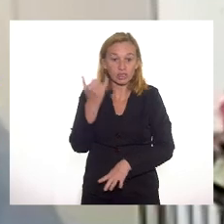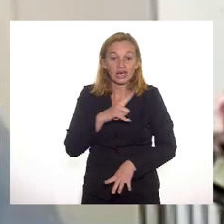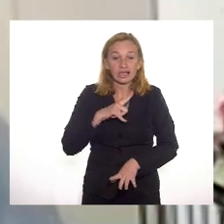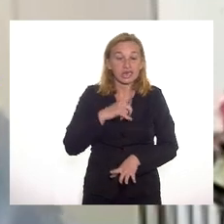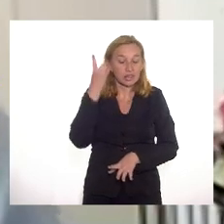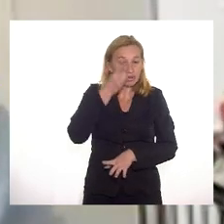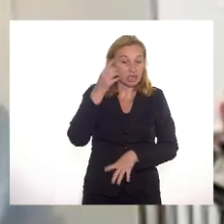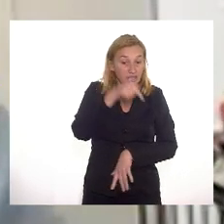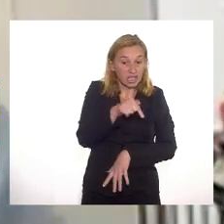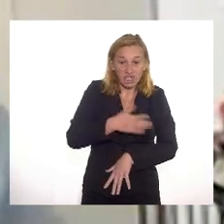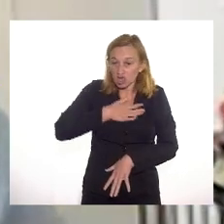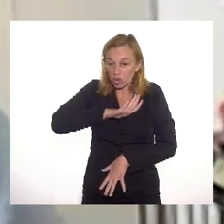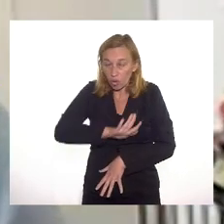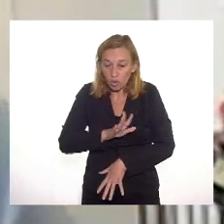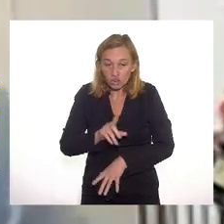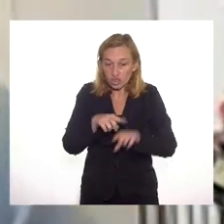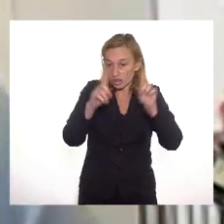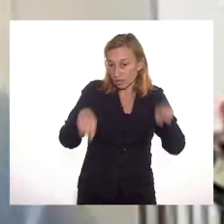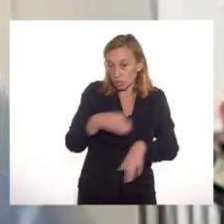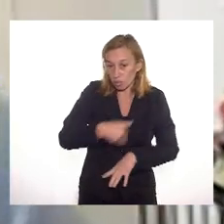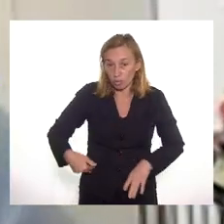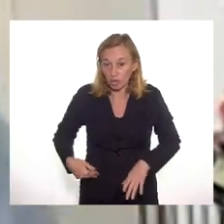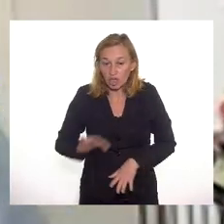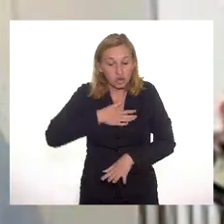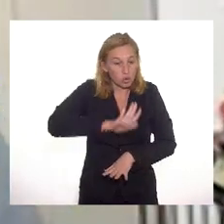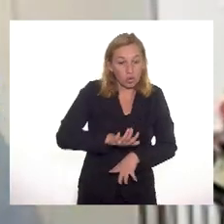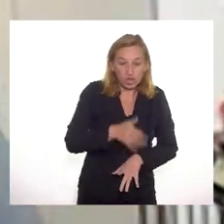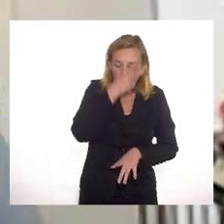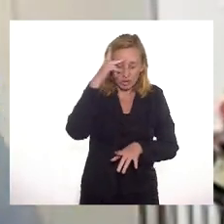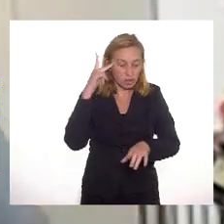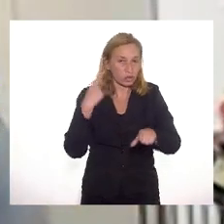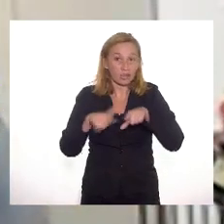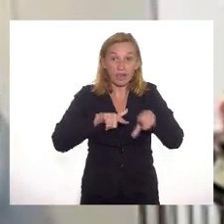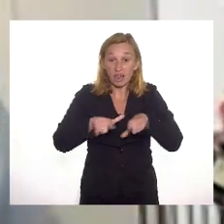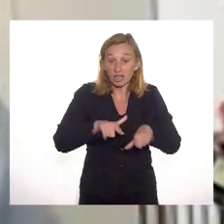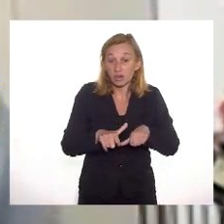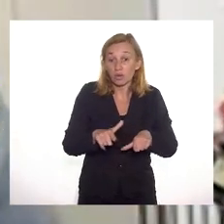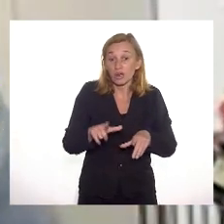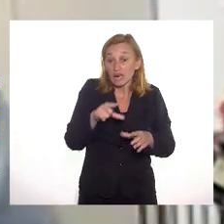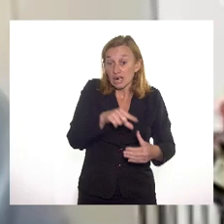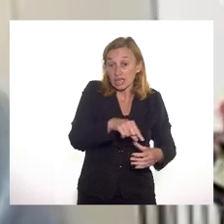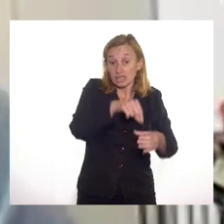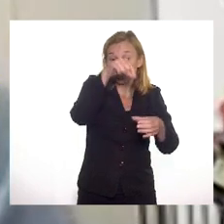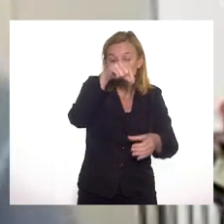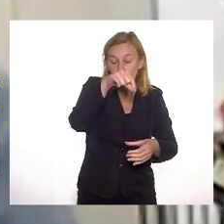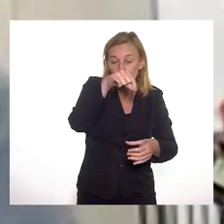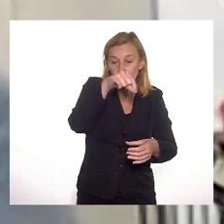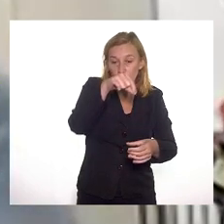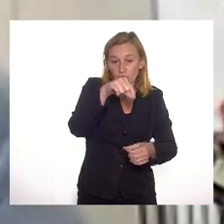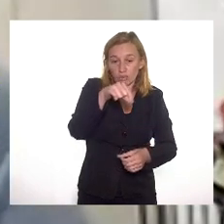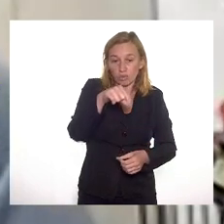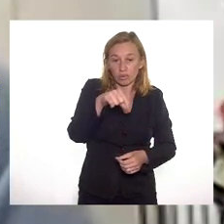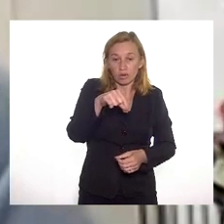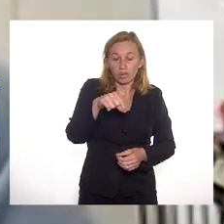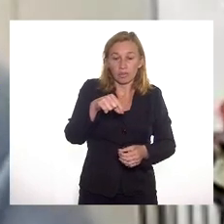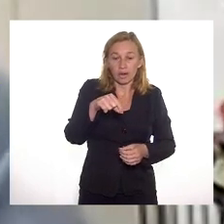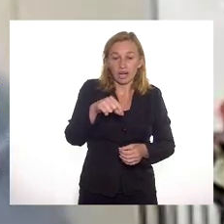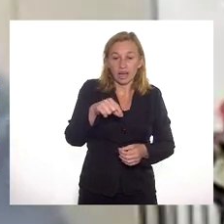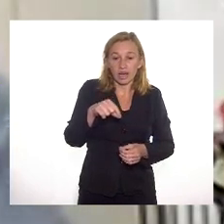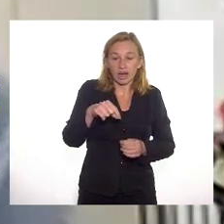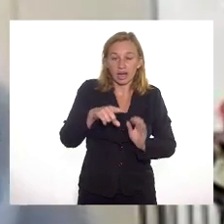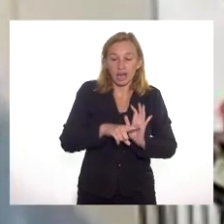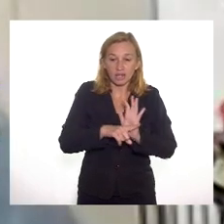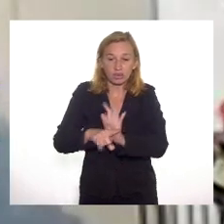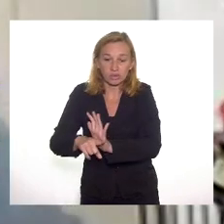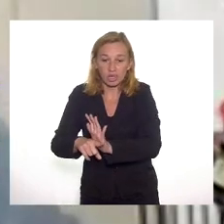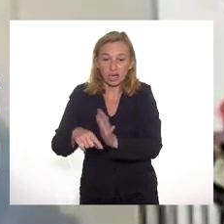aqui que não gosta de servidor público, que não gosta de trabalhador, que se elegeu para defender o capital financeiro e os